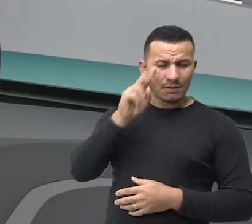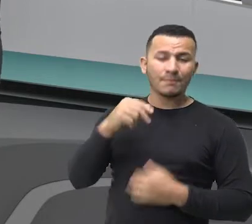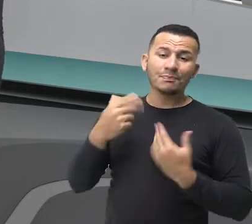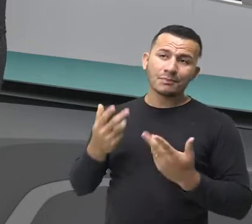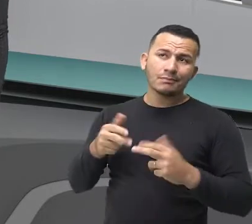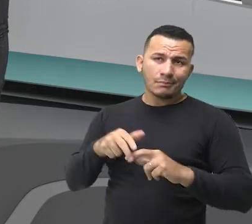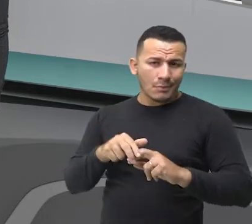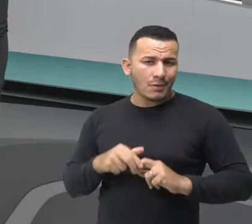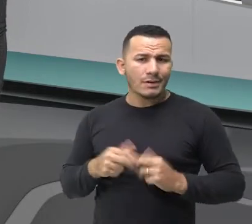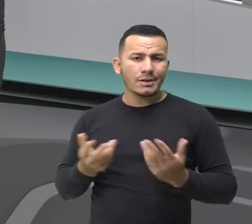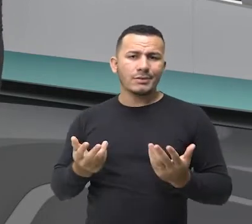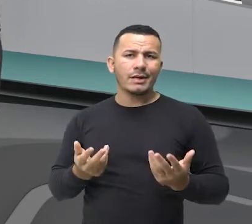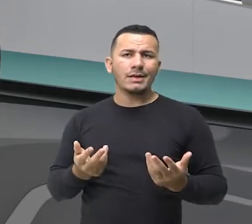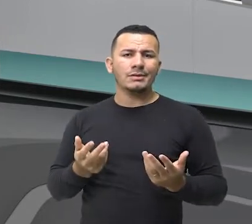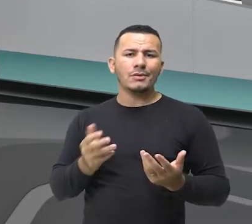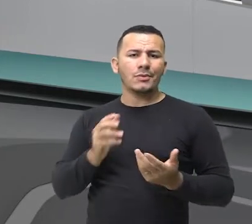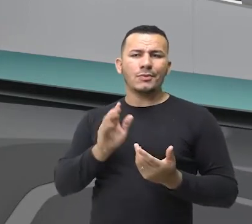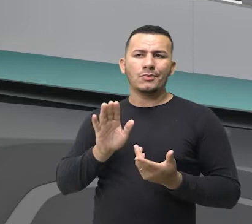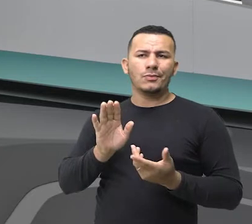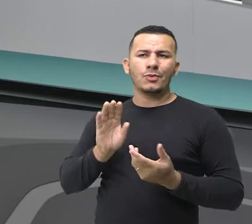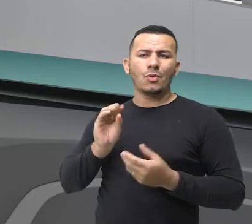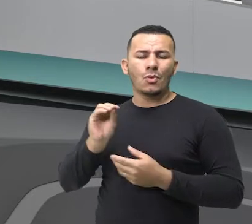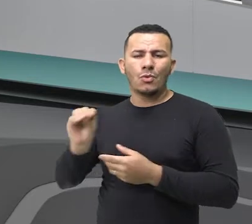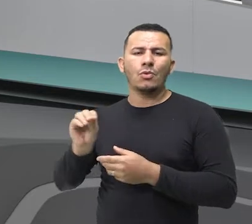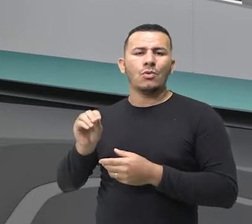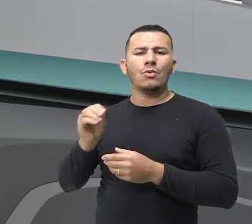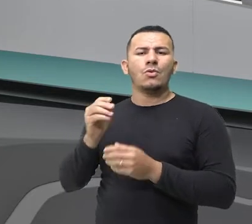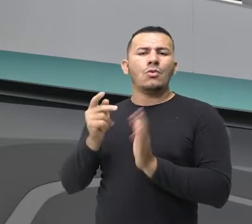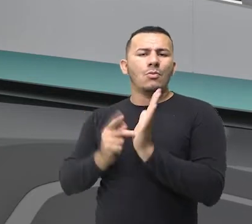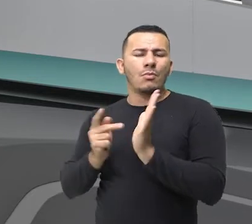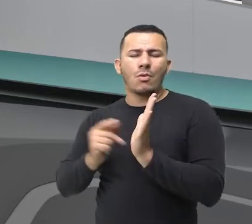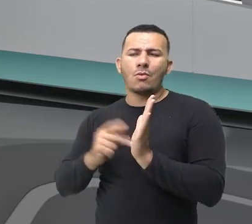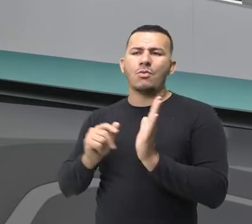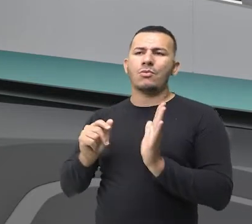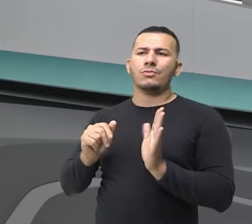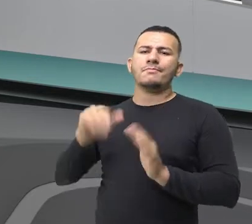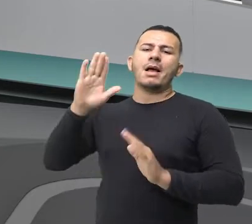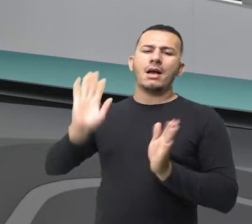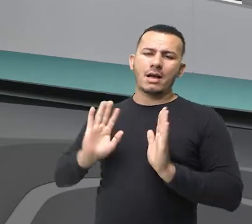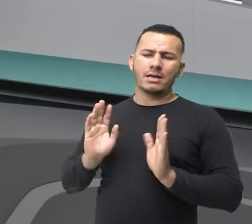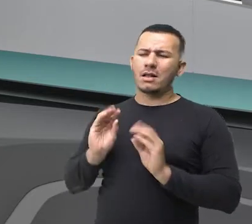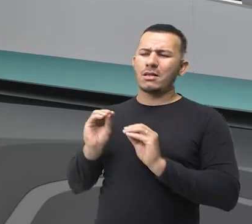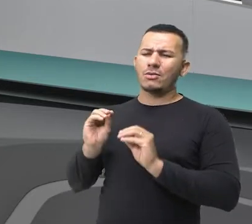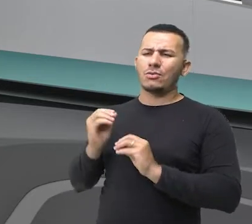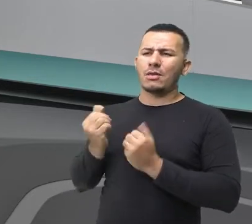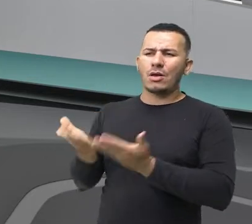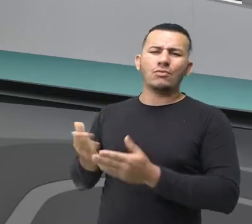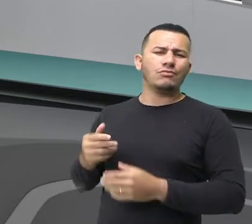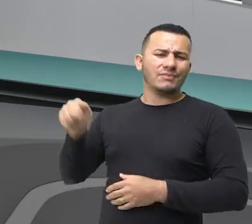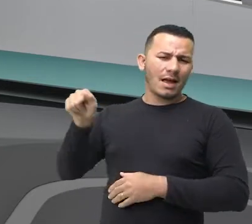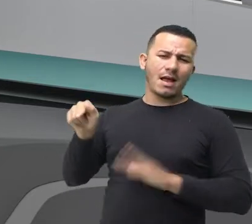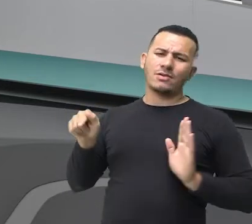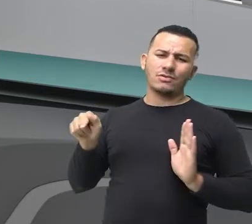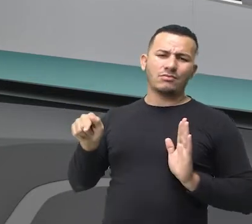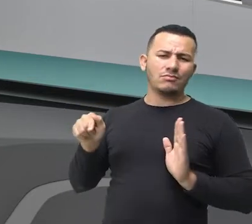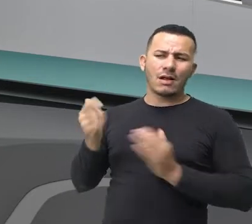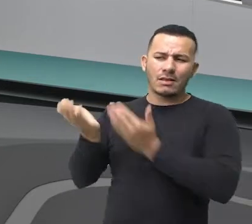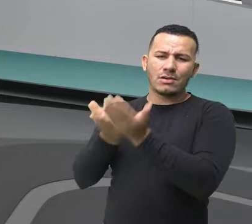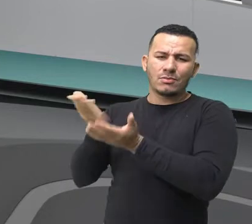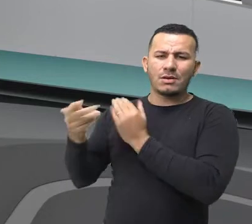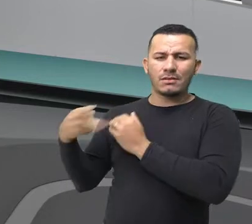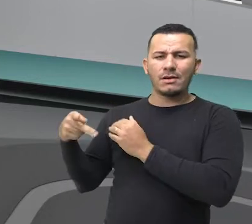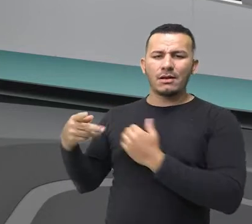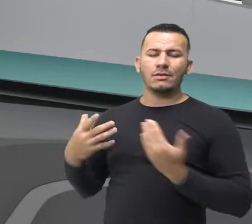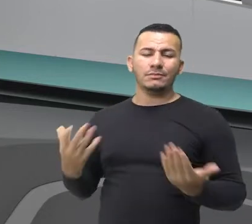por isso que talvez ele não tem indicada que uma nota maior né ele disse sete vou dar um set para o atendimento dessa empresa